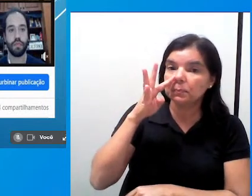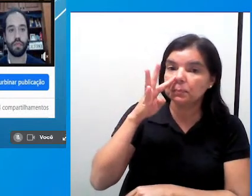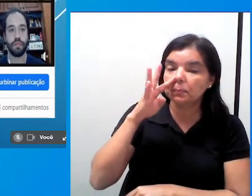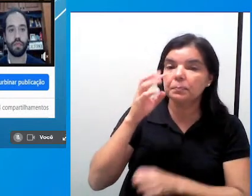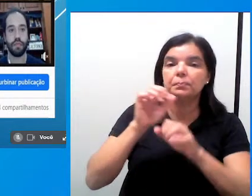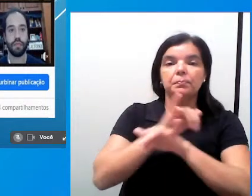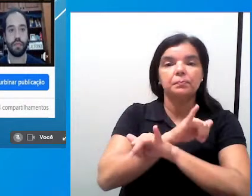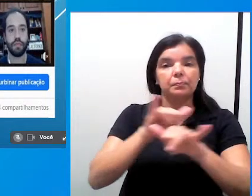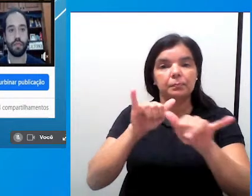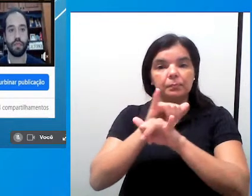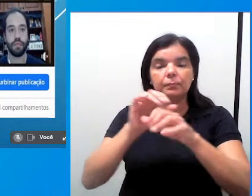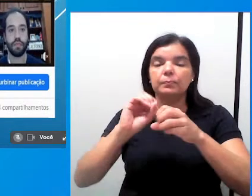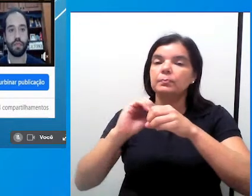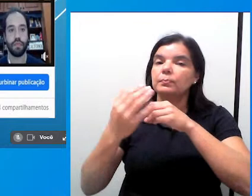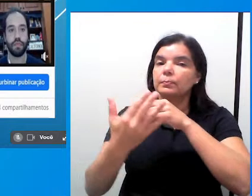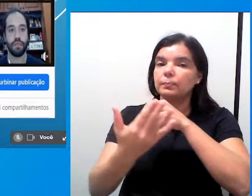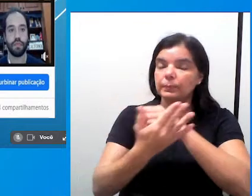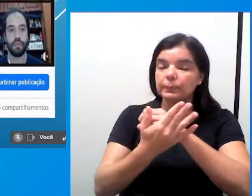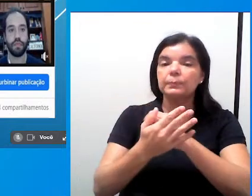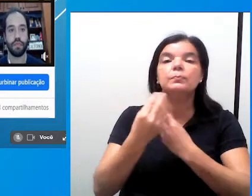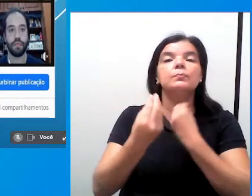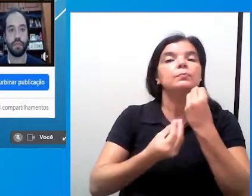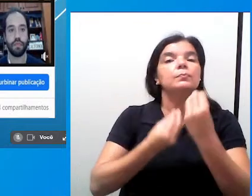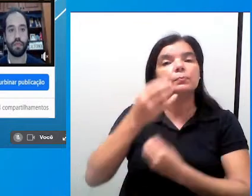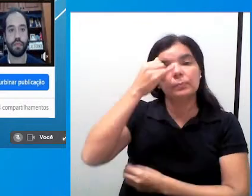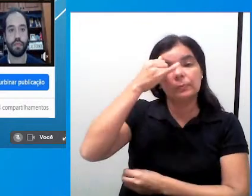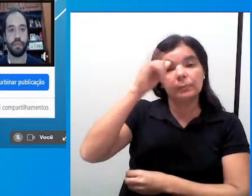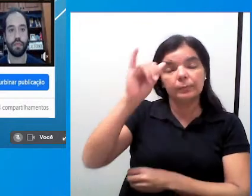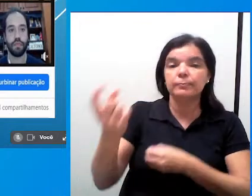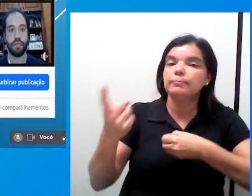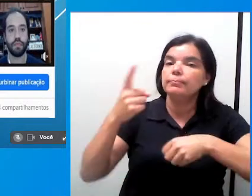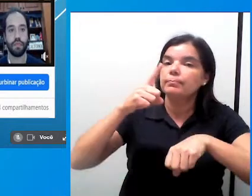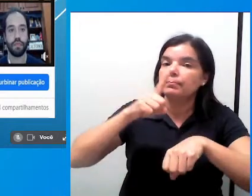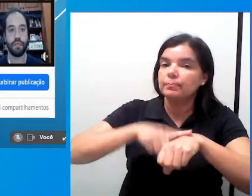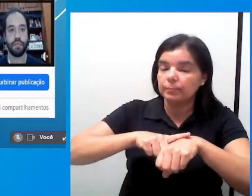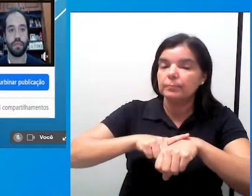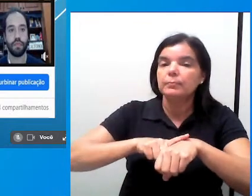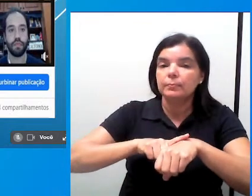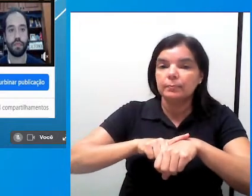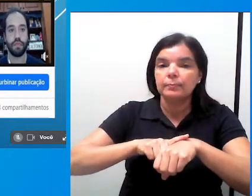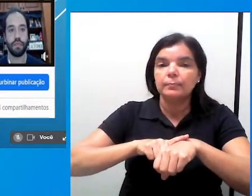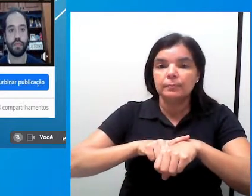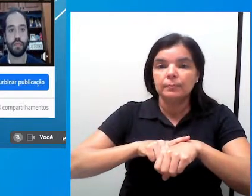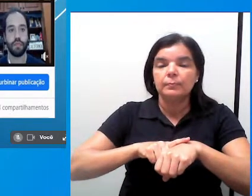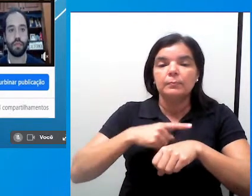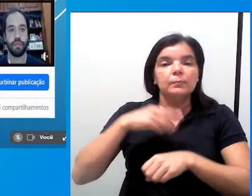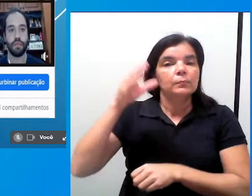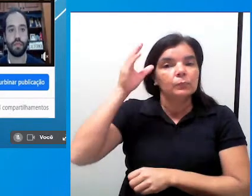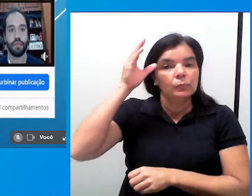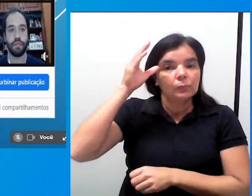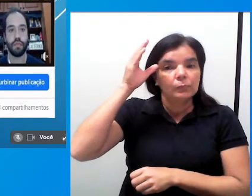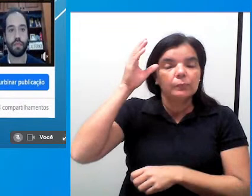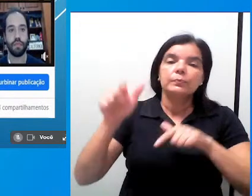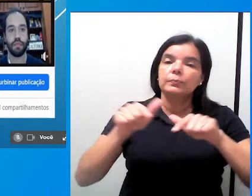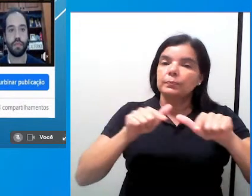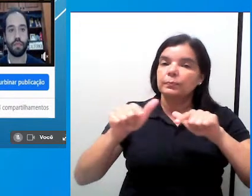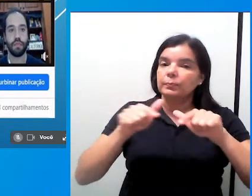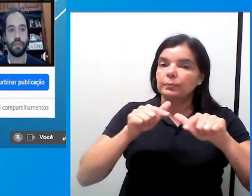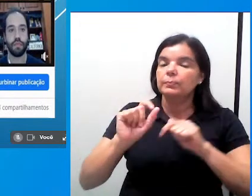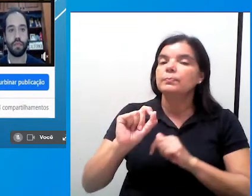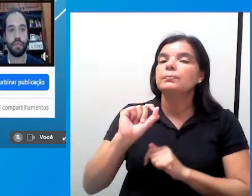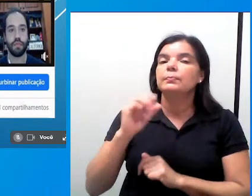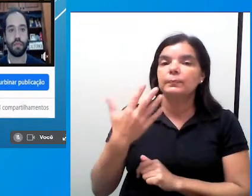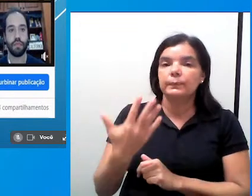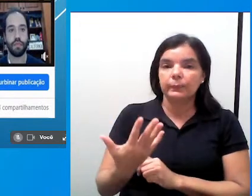a pandemia, as medidas restritivas, orientações, né, embasadas no conhecimento, no trabalho que estava